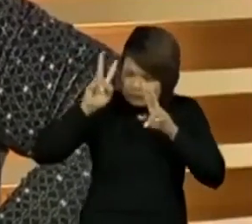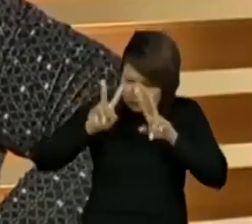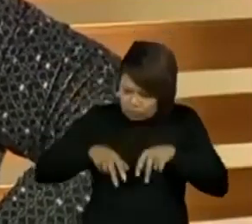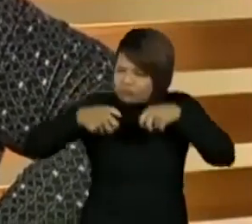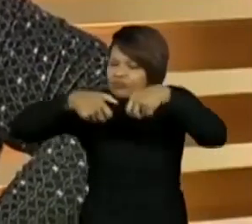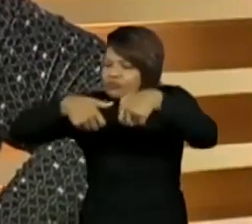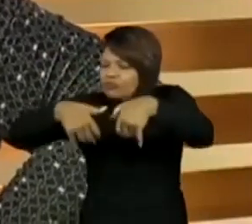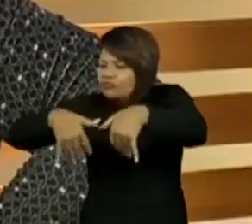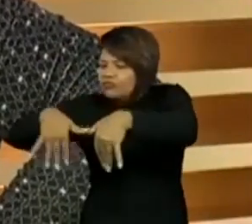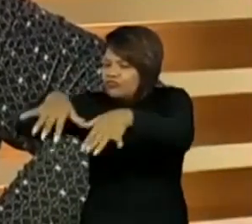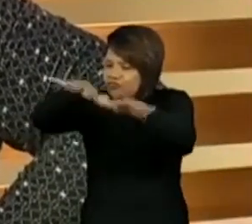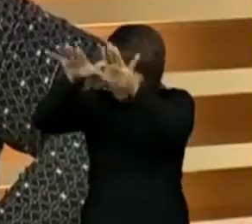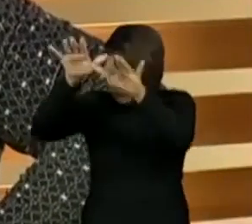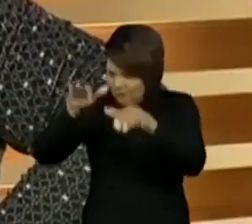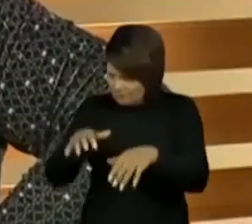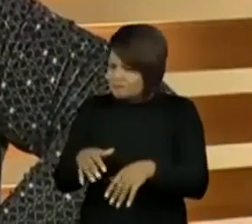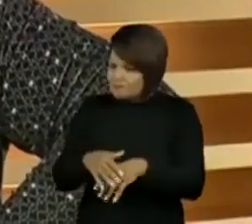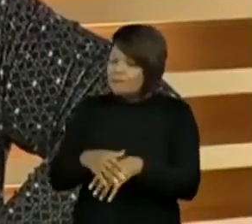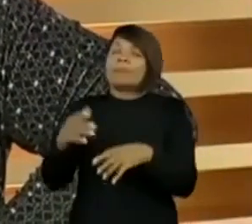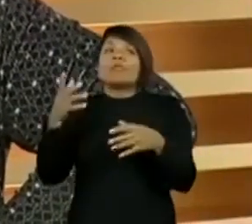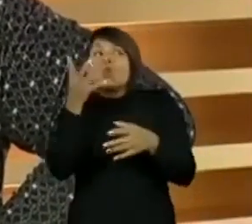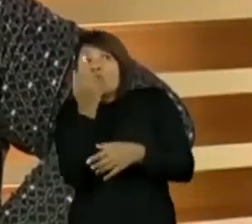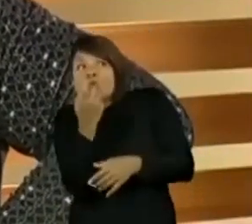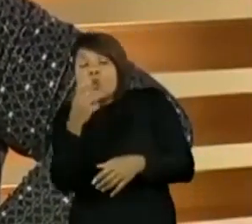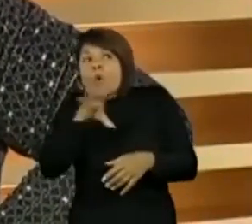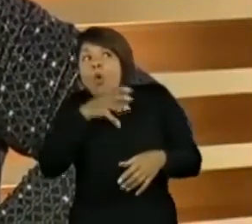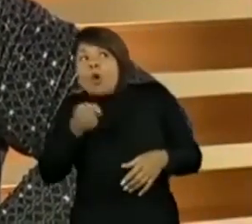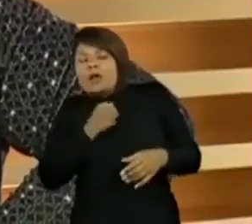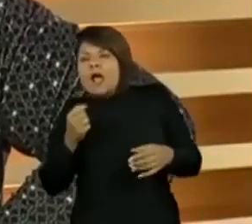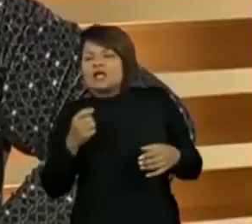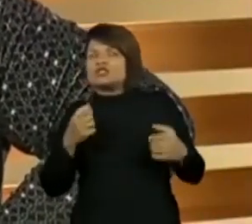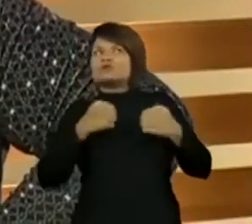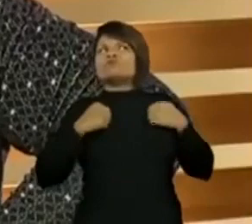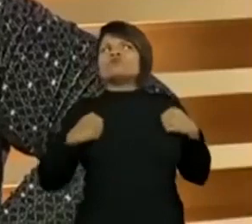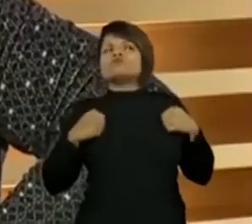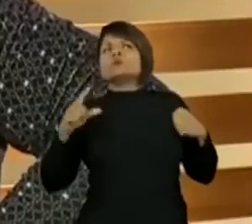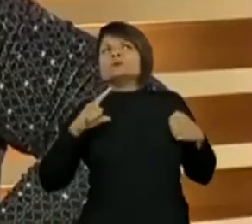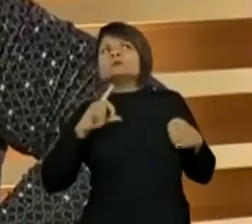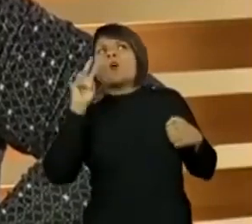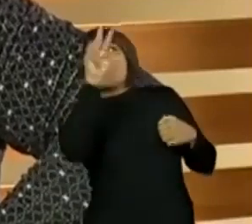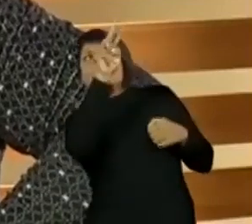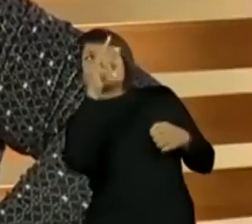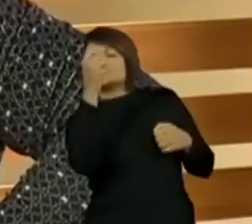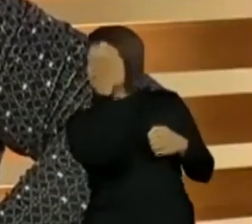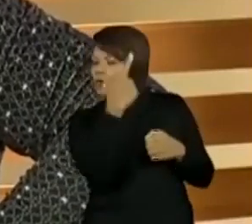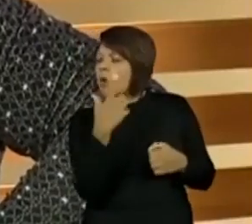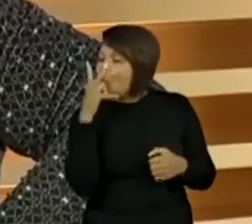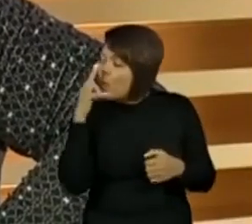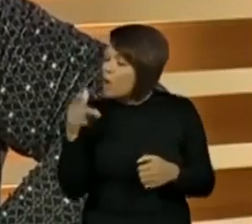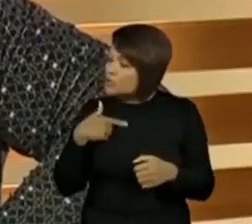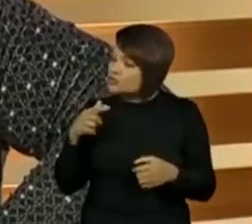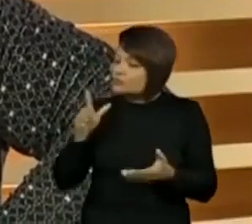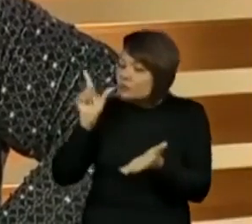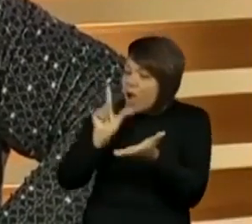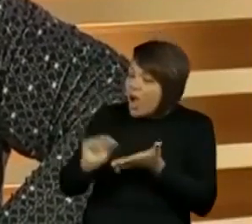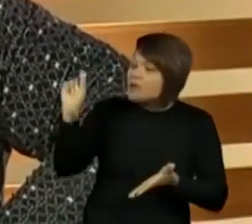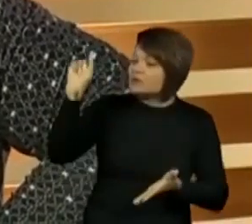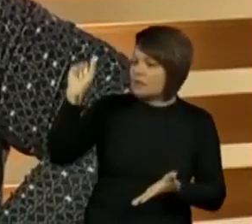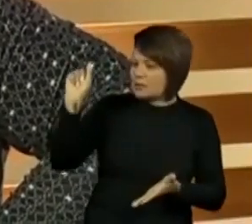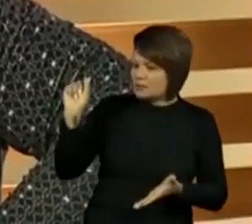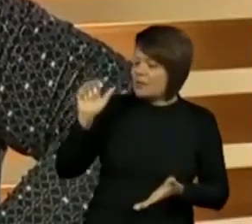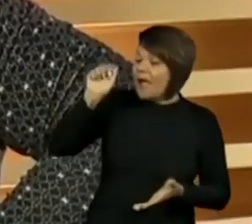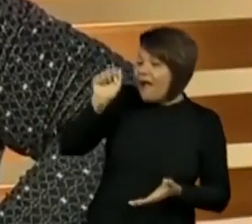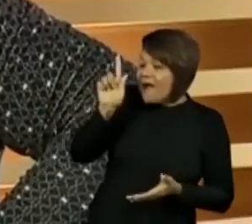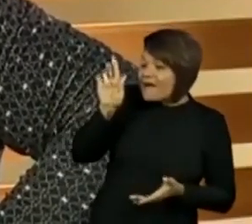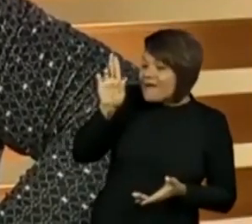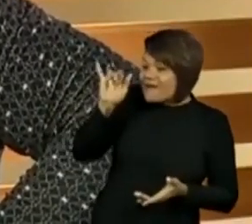o sol nos olhos, de frente. Com certeza há muita sabedoria com a águia. Ela deve saber onde